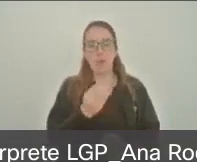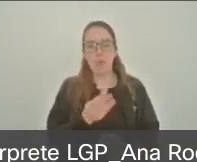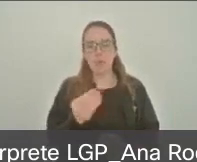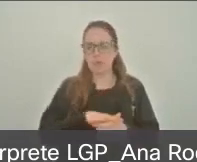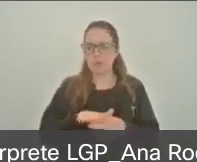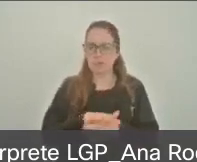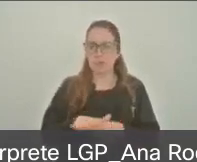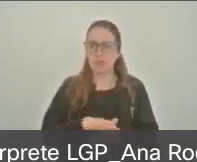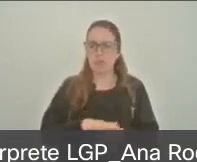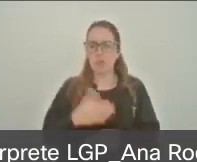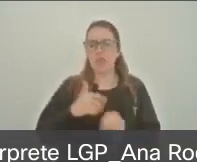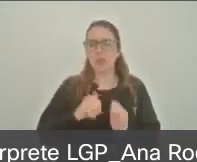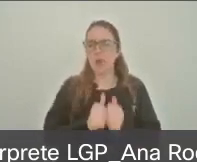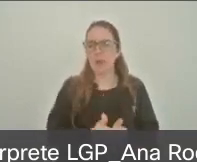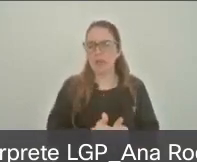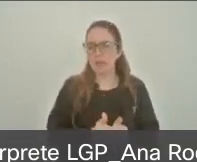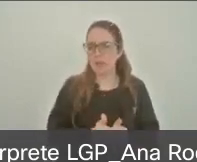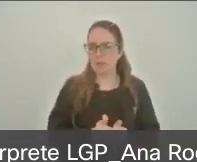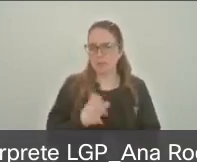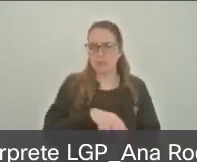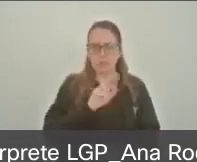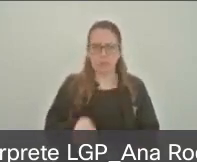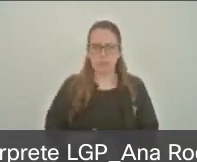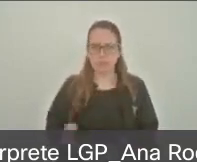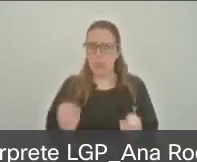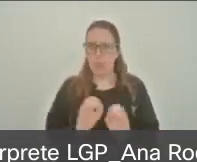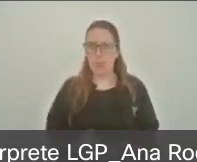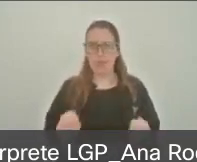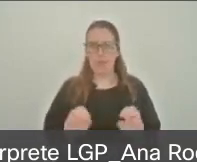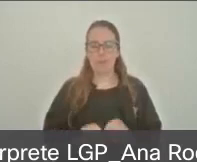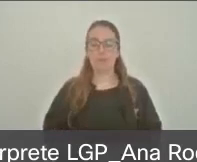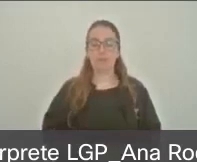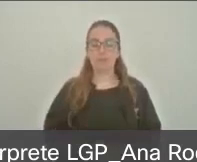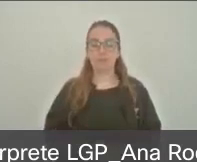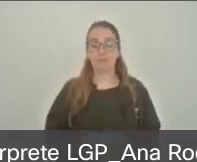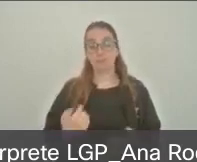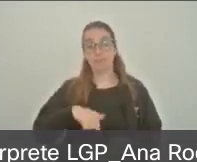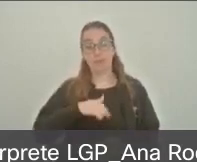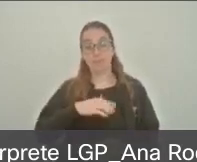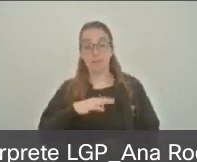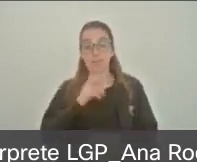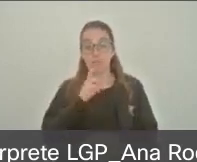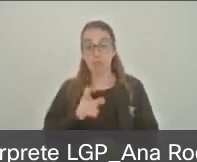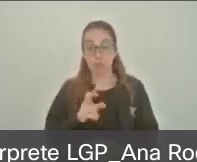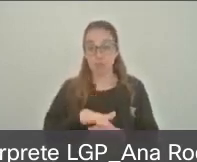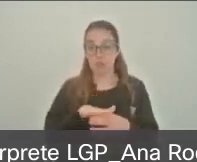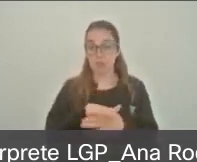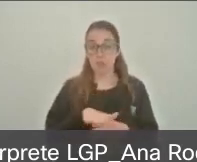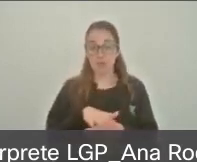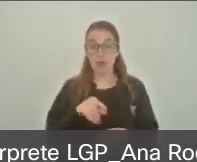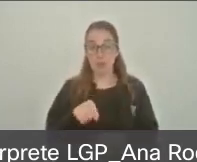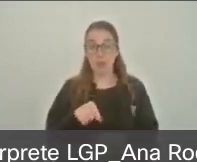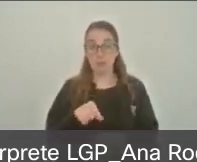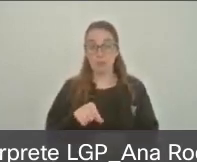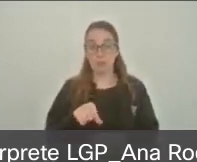nas quais o direito ao acompanhamento não estava de todo a ser garantido. E justamente para dar resposta a